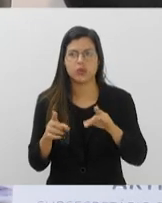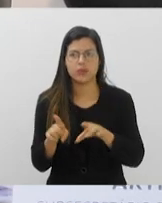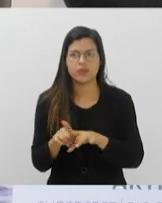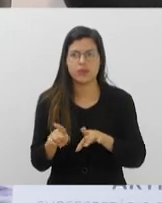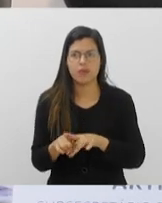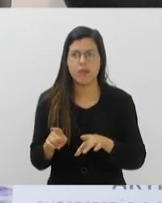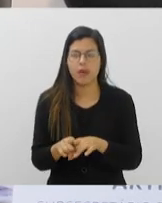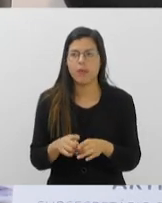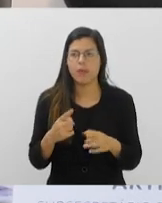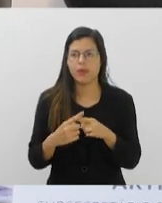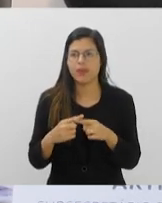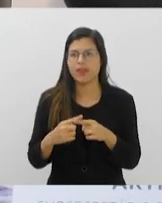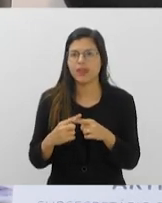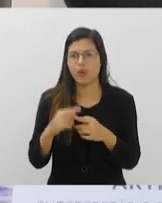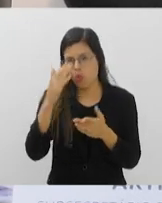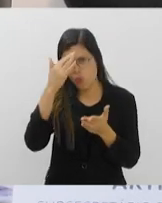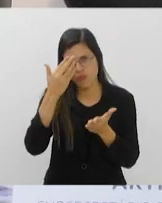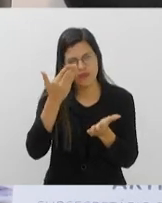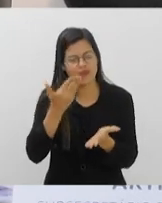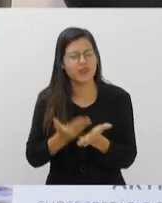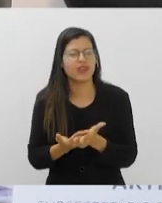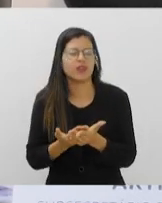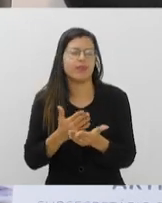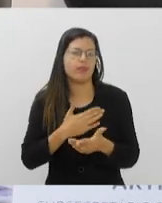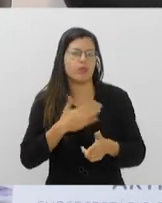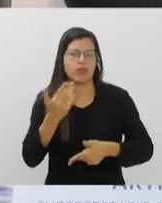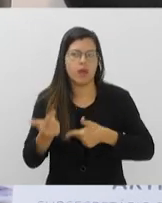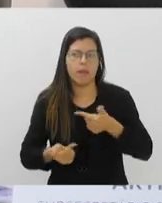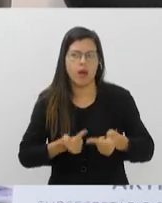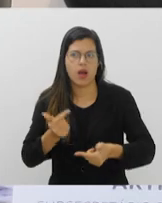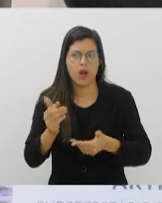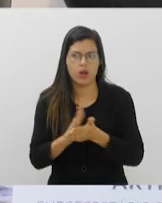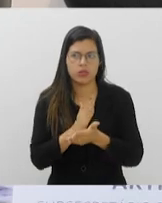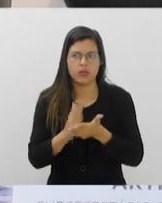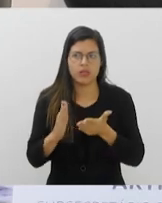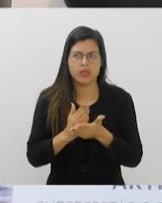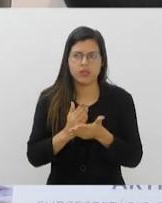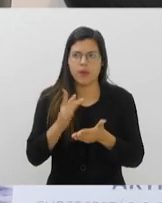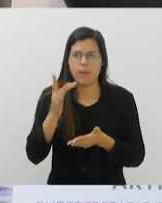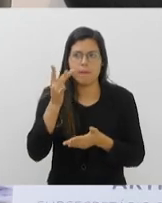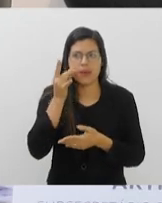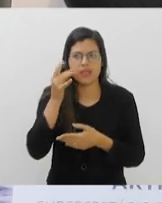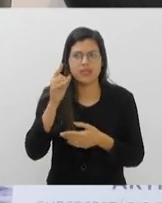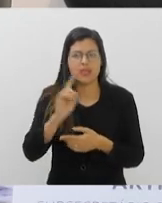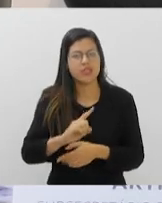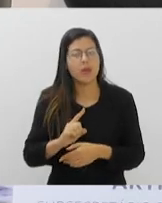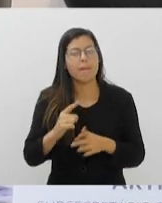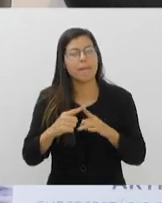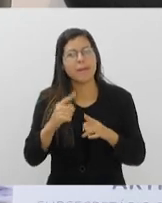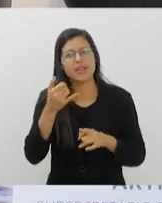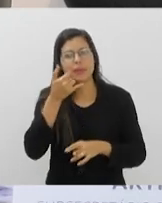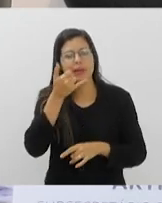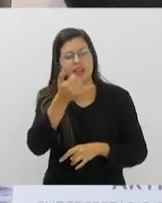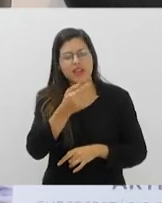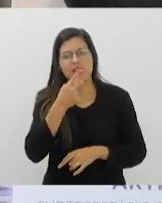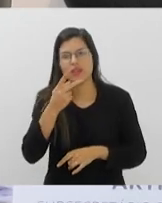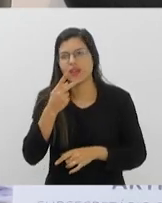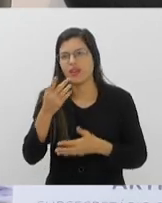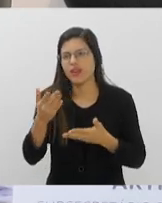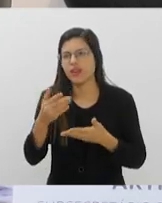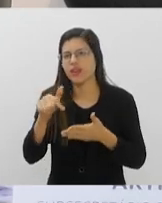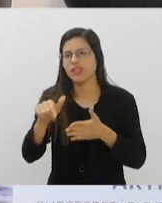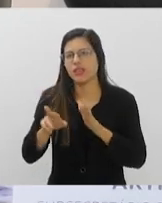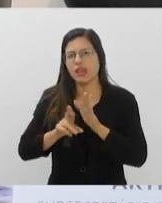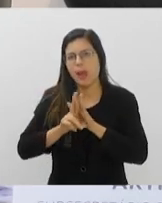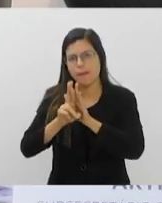confiar tantas coisas n nas minhas mãos às vezes ele não está presente ele me liga tia Ju quero que você esteja lá me representando